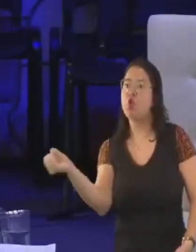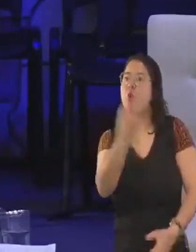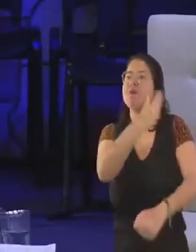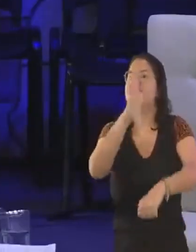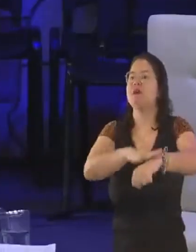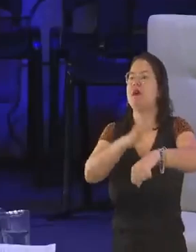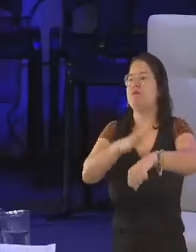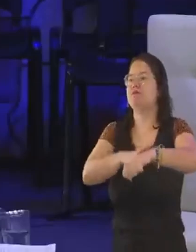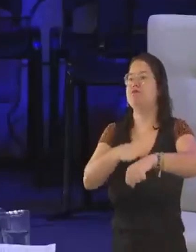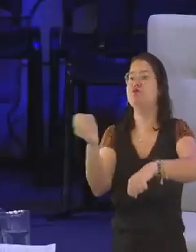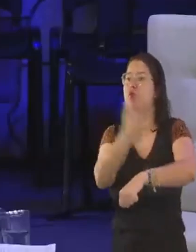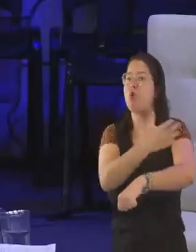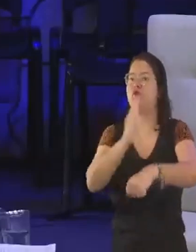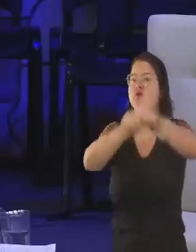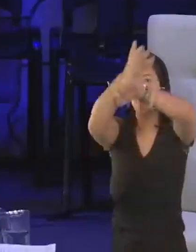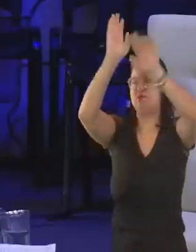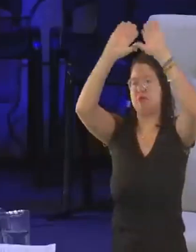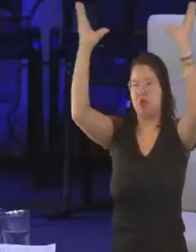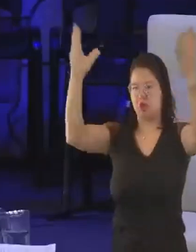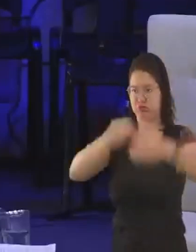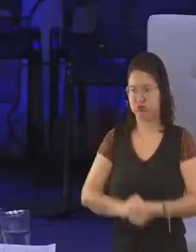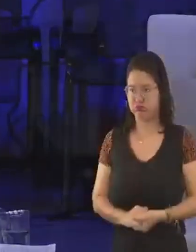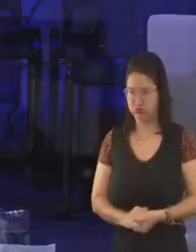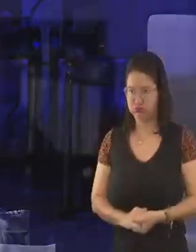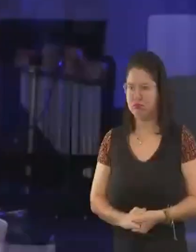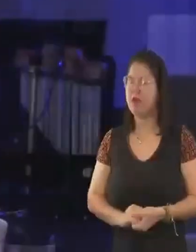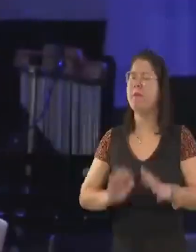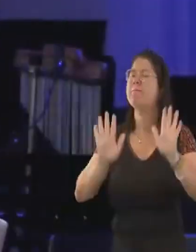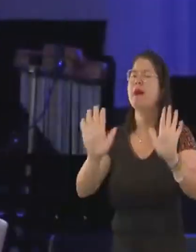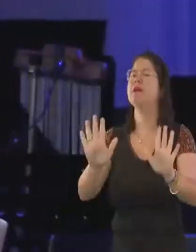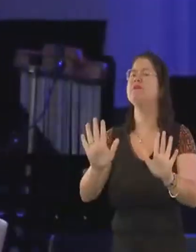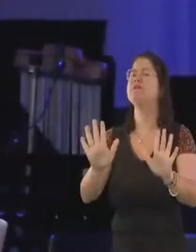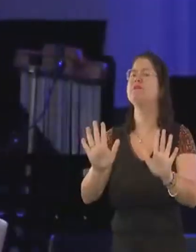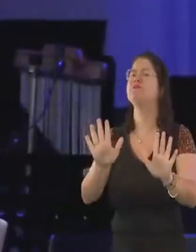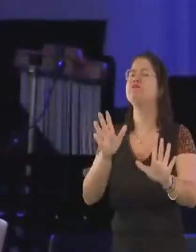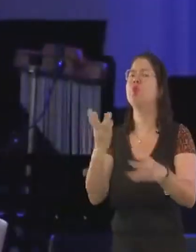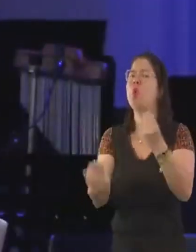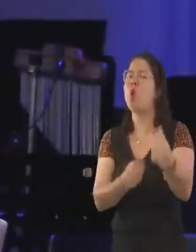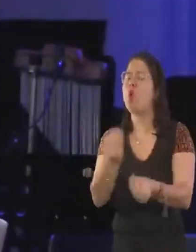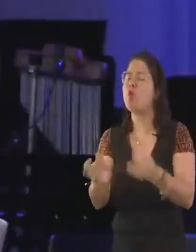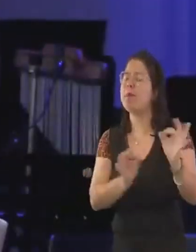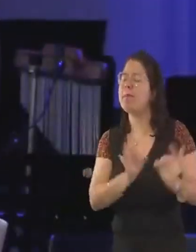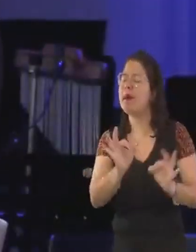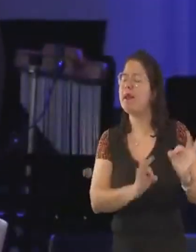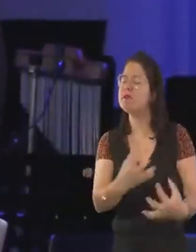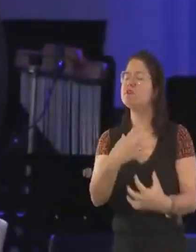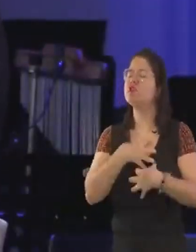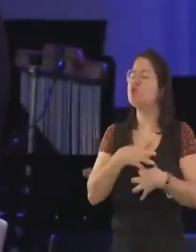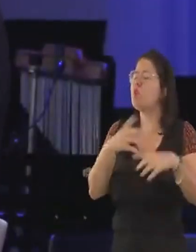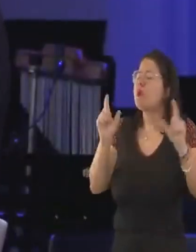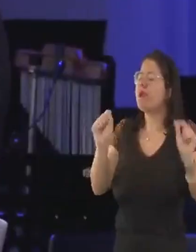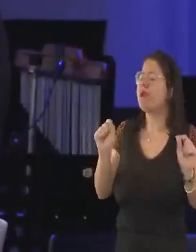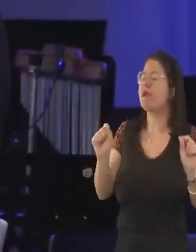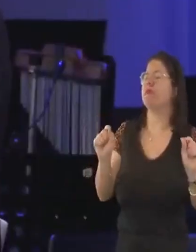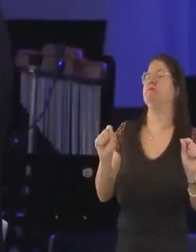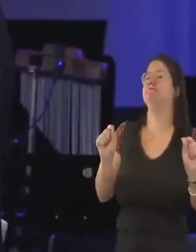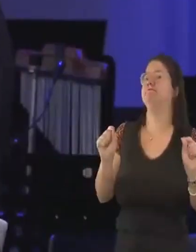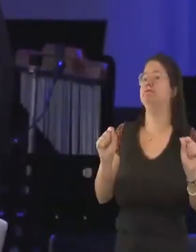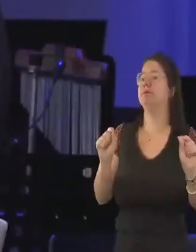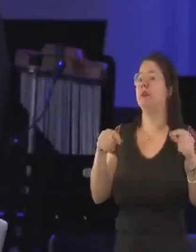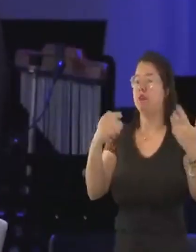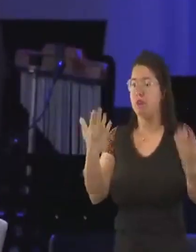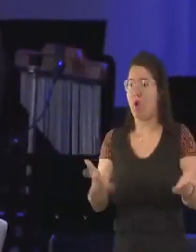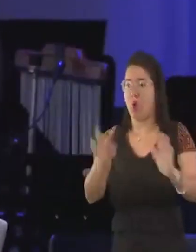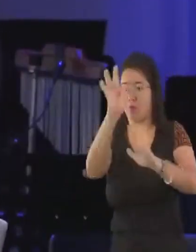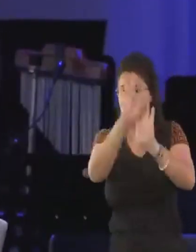dos novos céus. E quais serão os sinais e preparação desta volta? Os textos